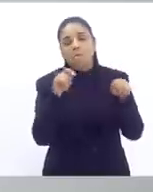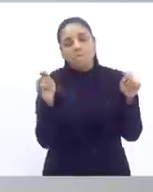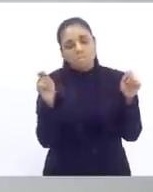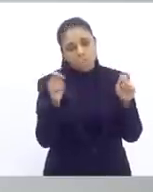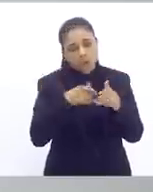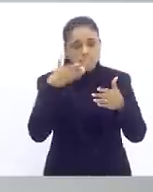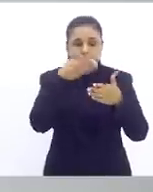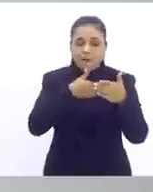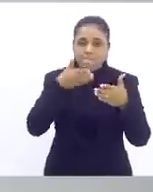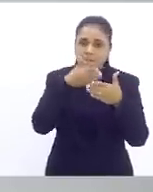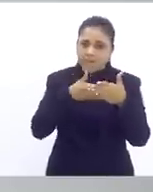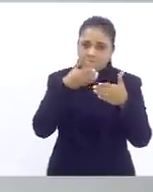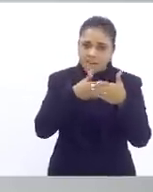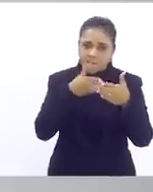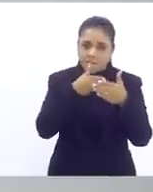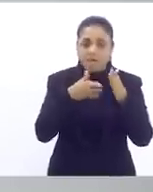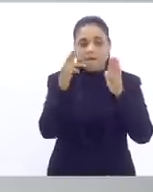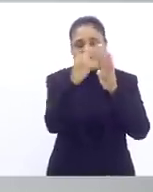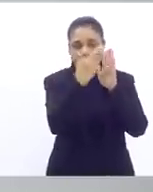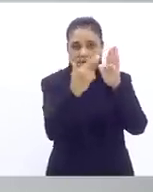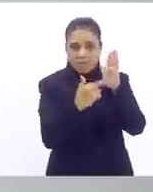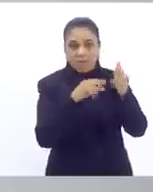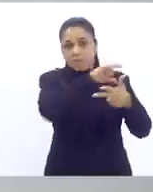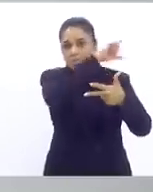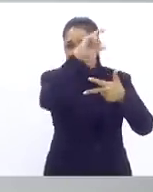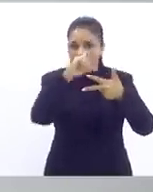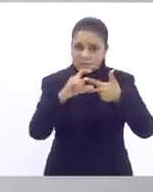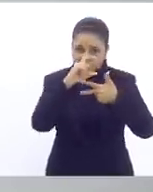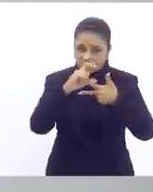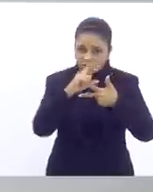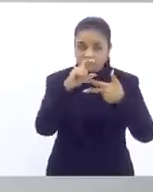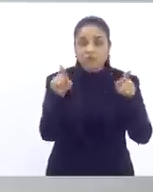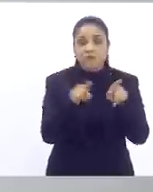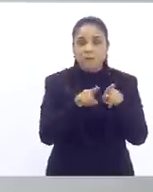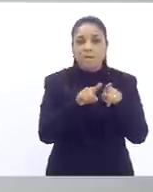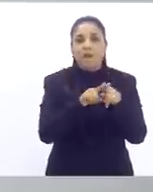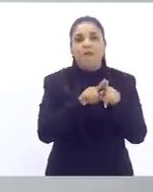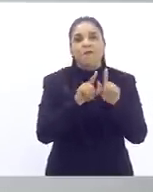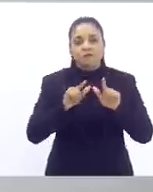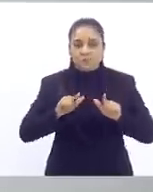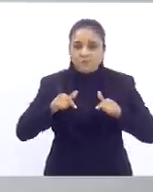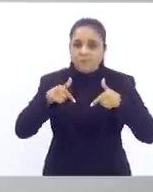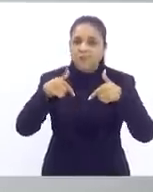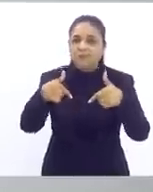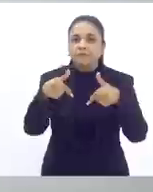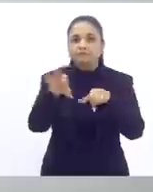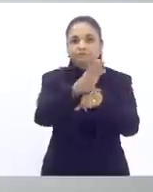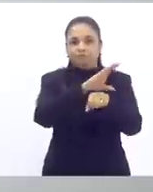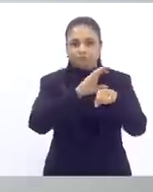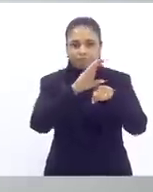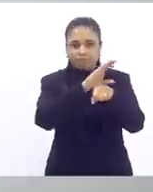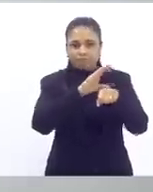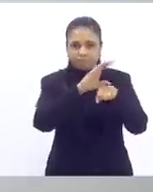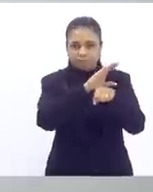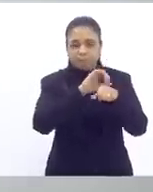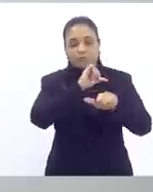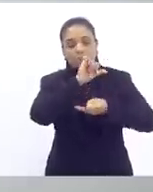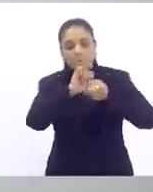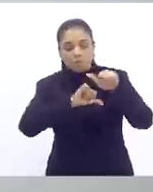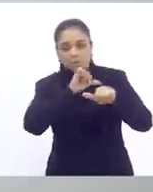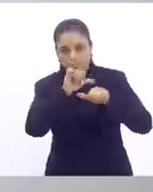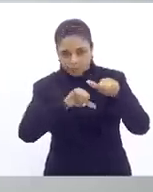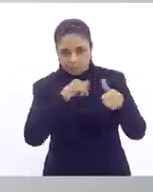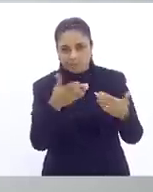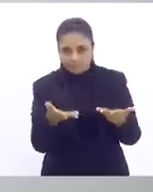Na necessidade de uma regulamentação do executivo ou mesmo de uma ação de constitucionalidade até mesmo para uma mudança constitucional